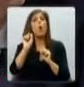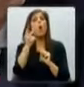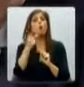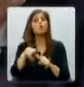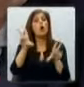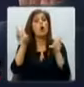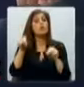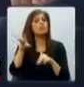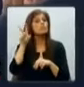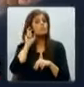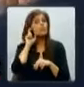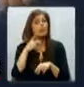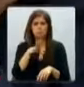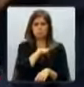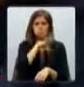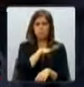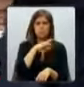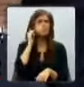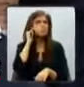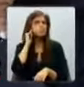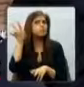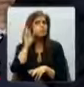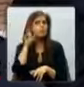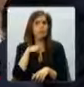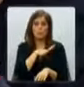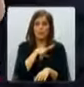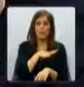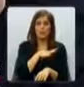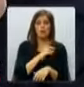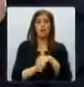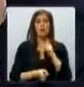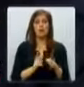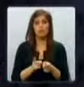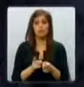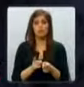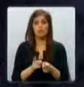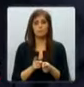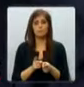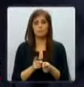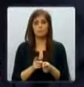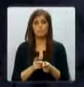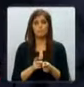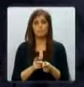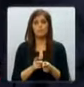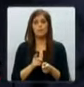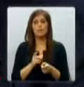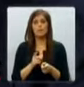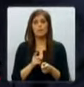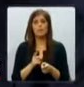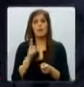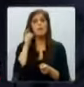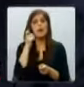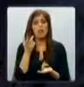senhor receio ao conteúdo das escutas receio em termos de eh do que do do do